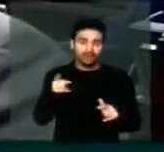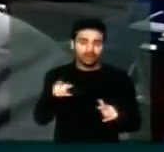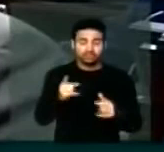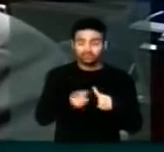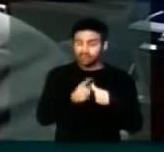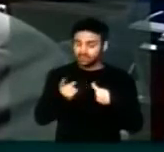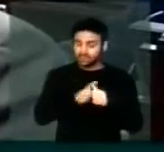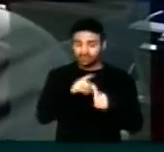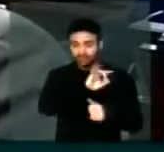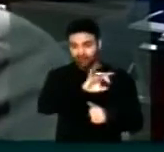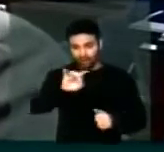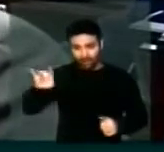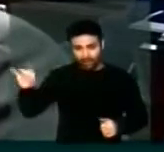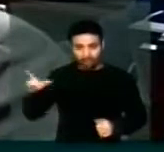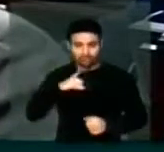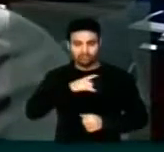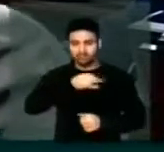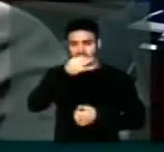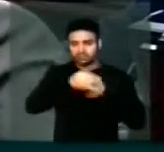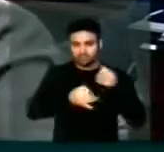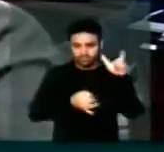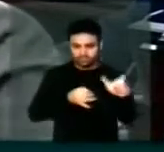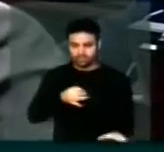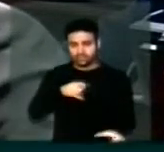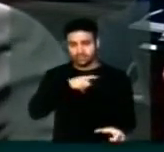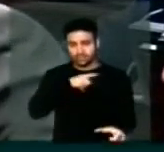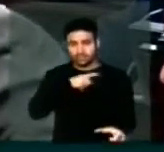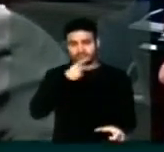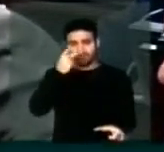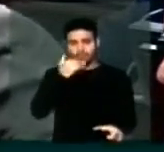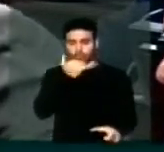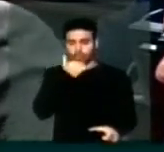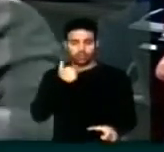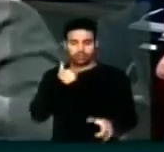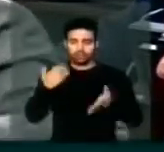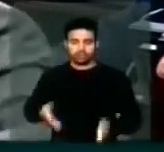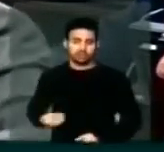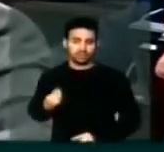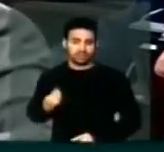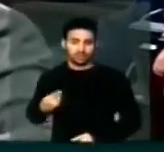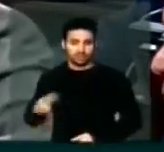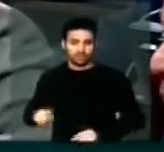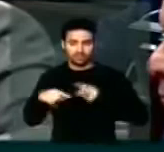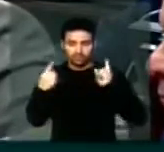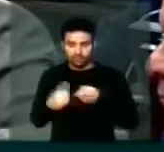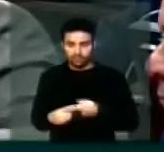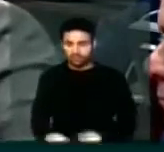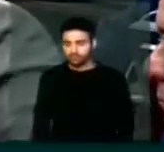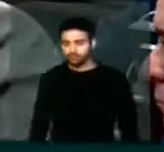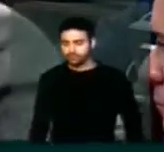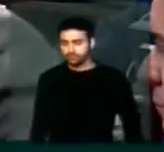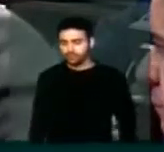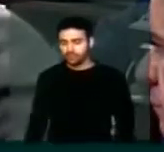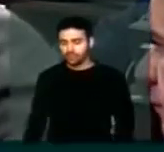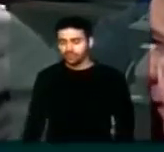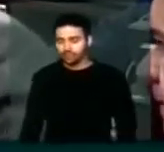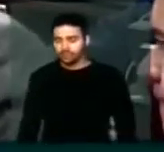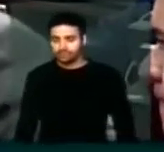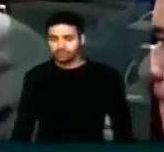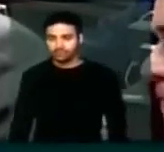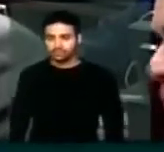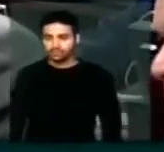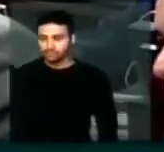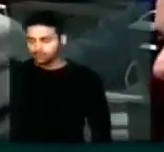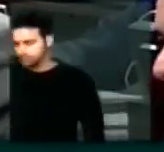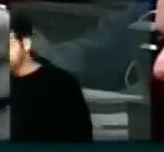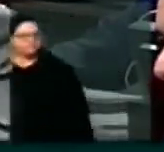ser espontânea de cada um daqueles investigados se colocarem como suspeitos. Mas se isso não acontecer, tem que ter uma manifestação da